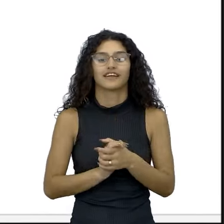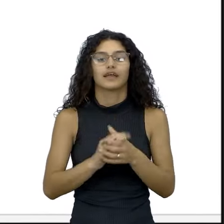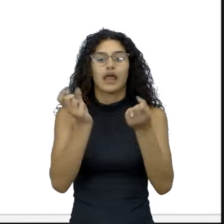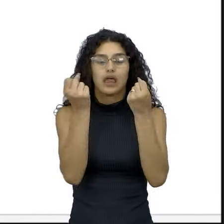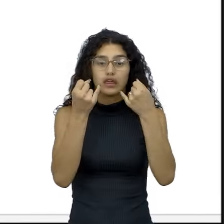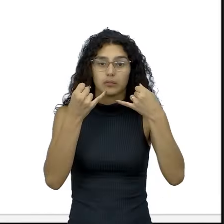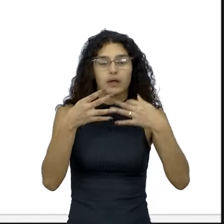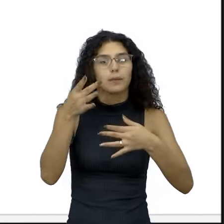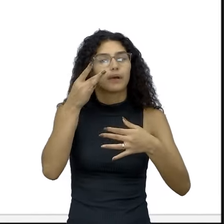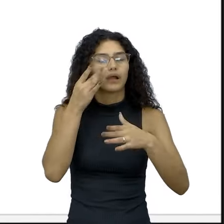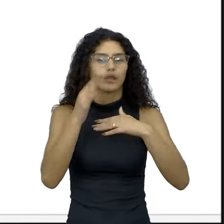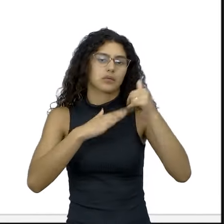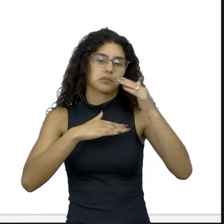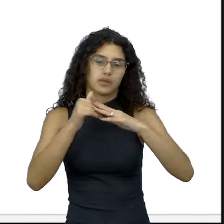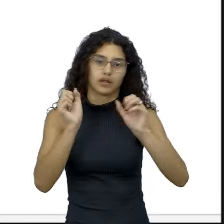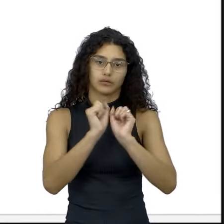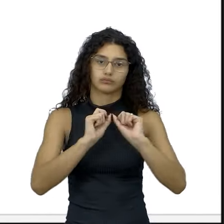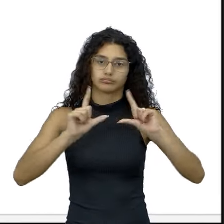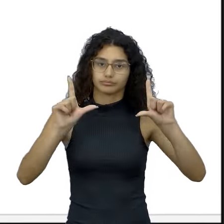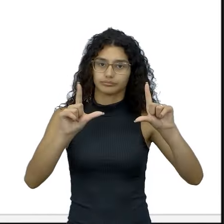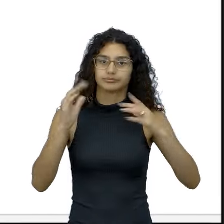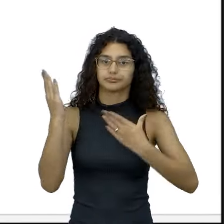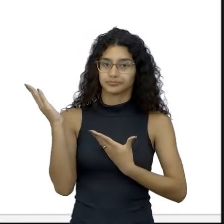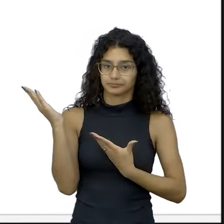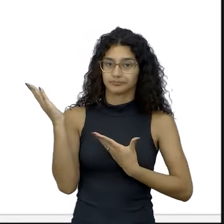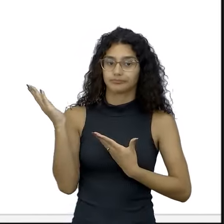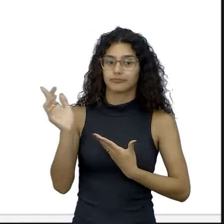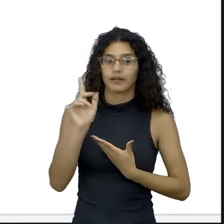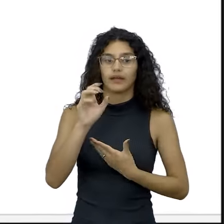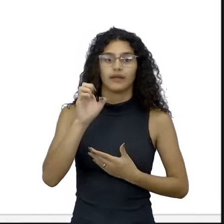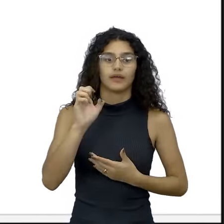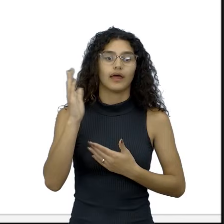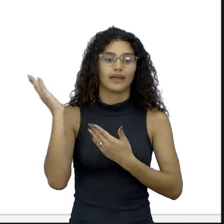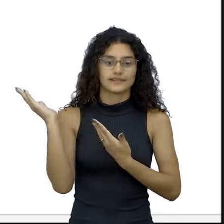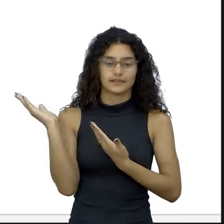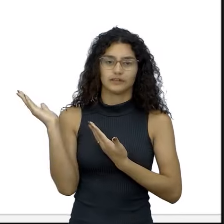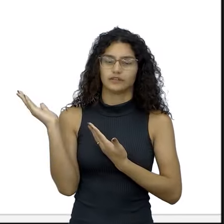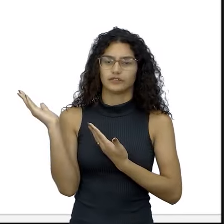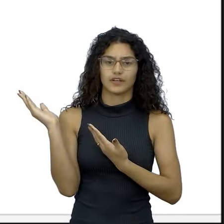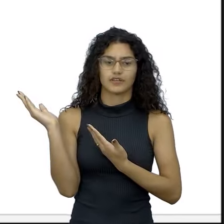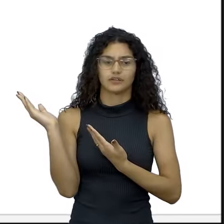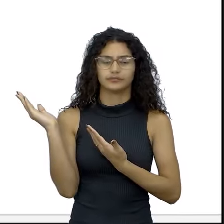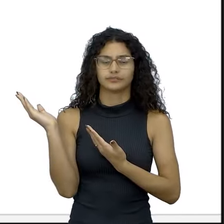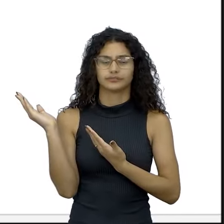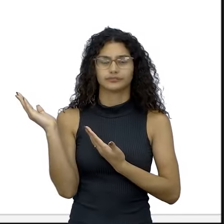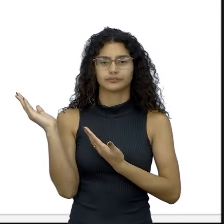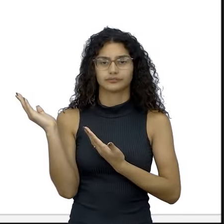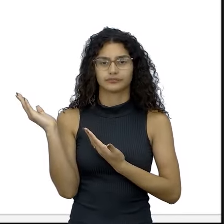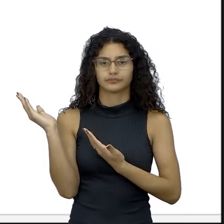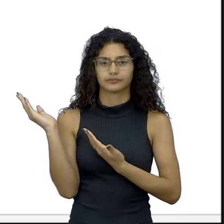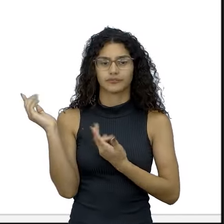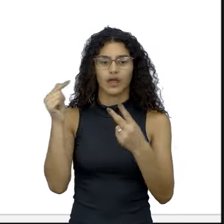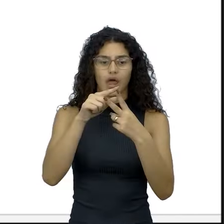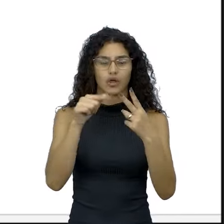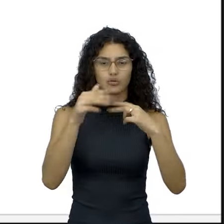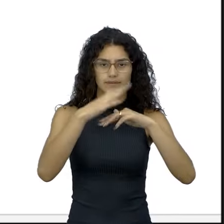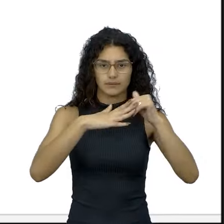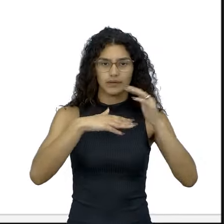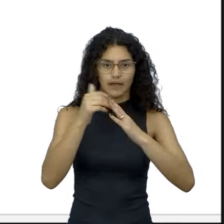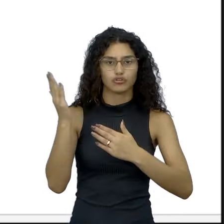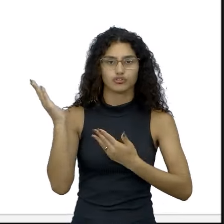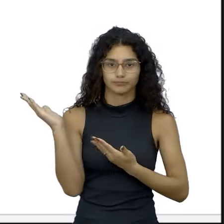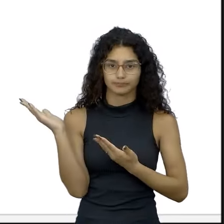a presença dessas habilidades que estão no slide, que é a EF04-LP09 e também a